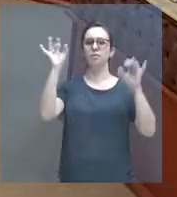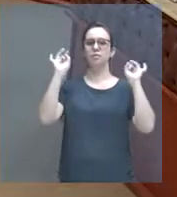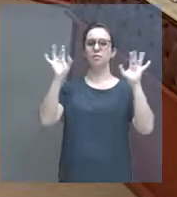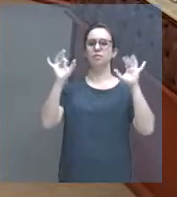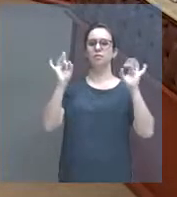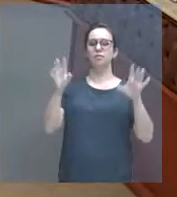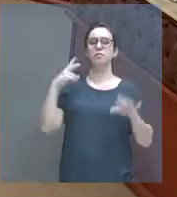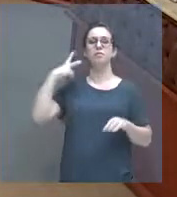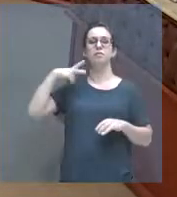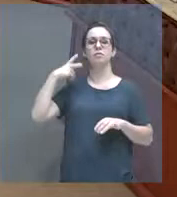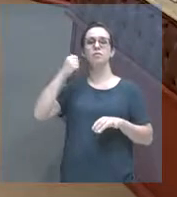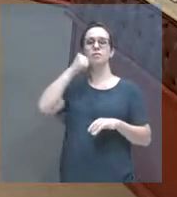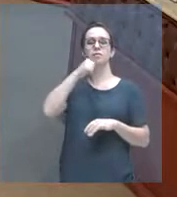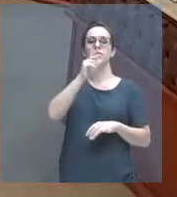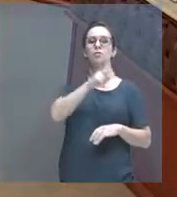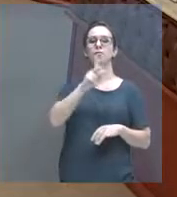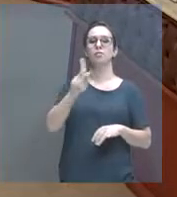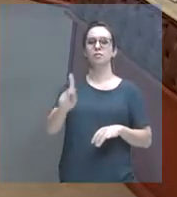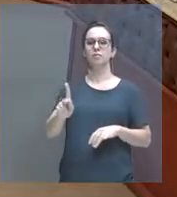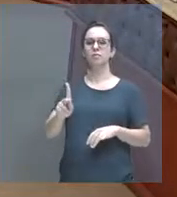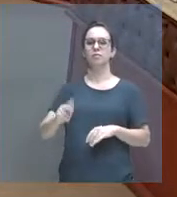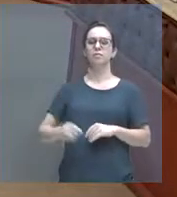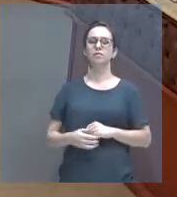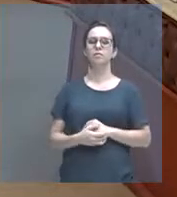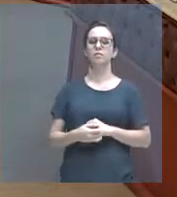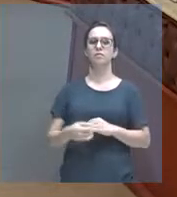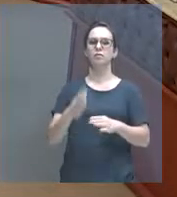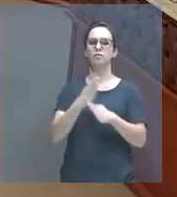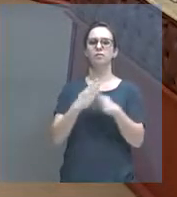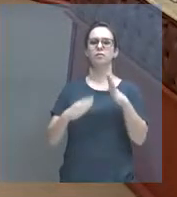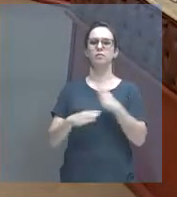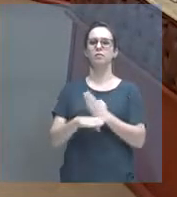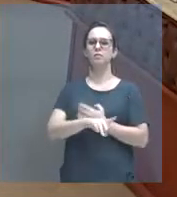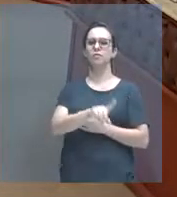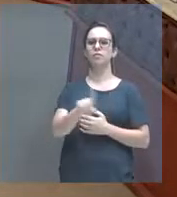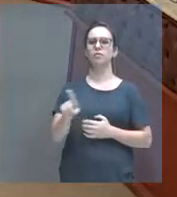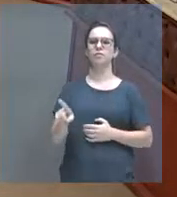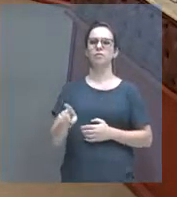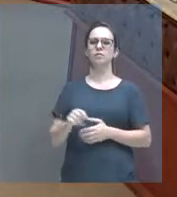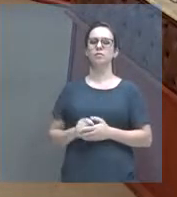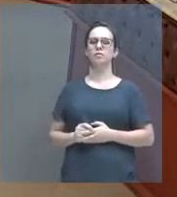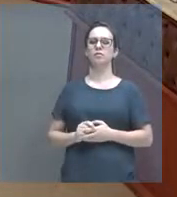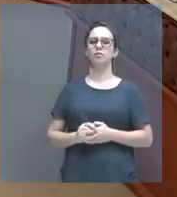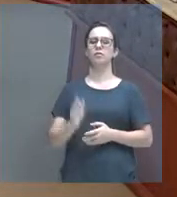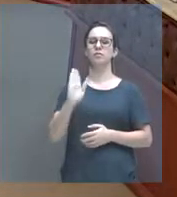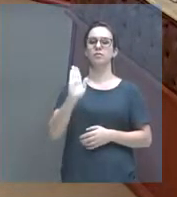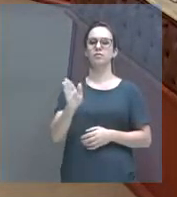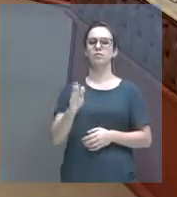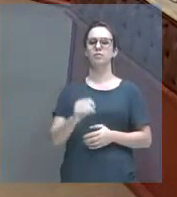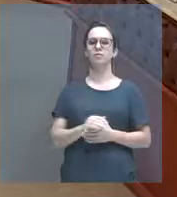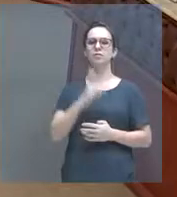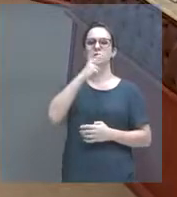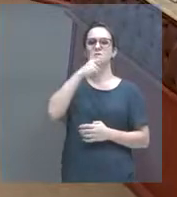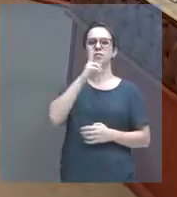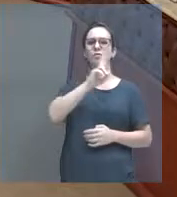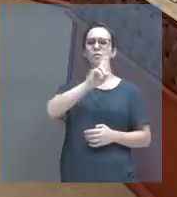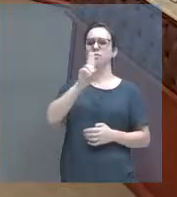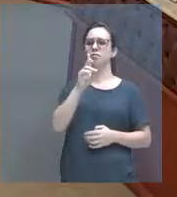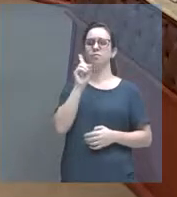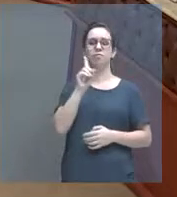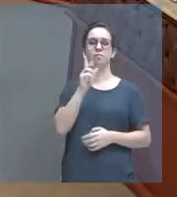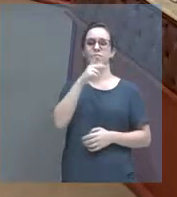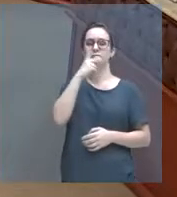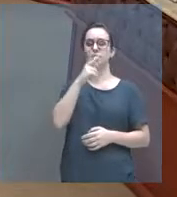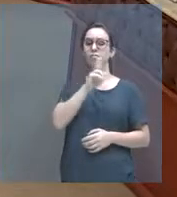Dedé, a professora Dedé. A todos vocês que já foi falado o nome, eu não vou citar um por